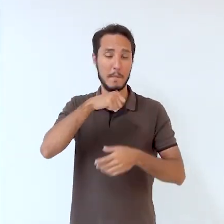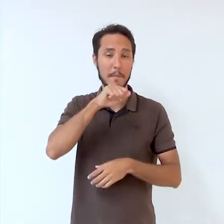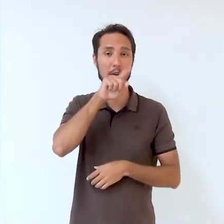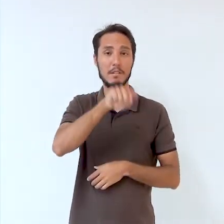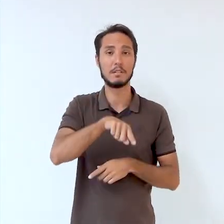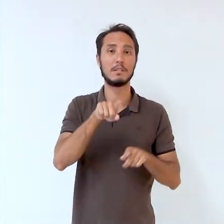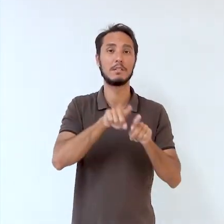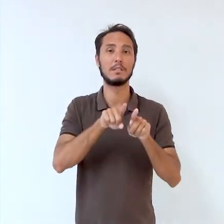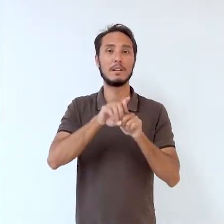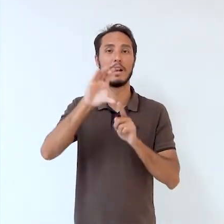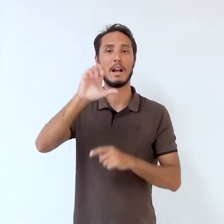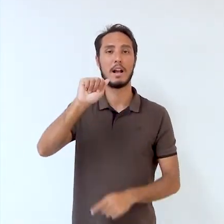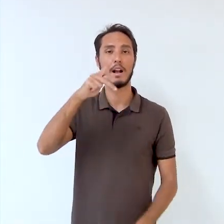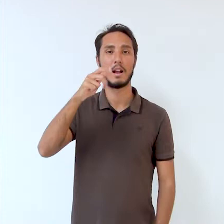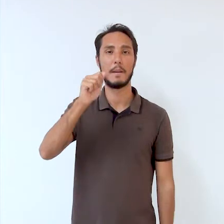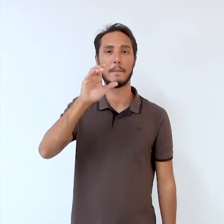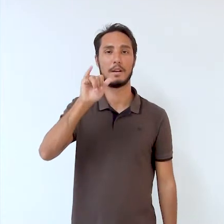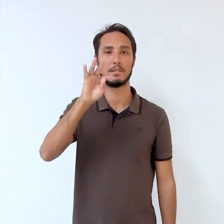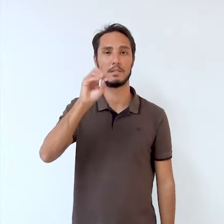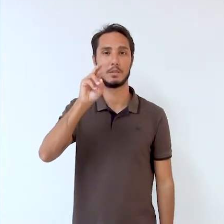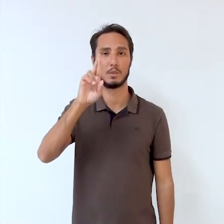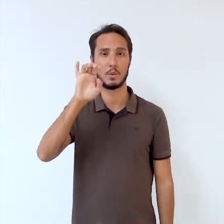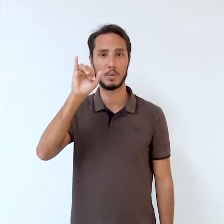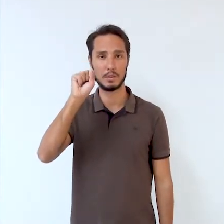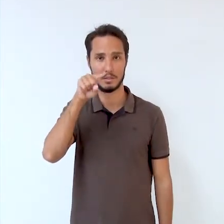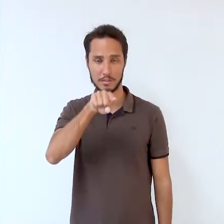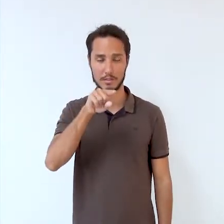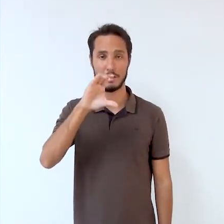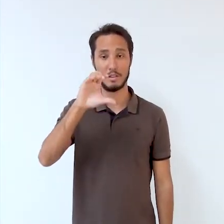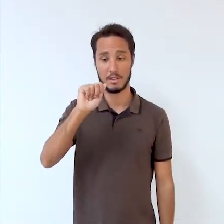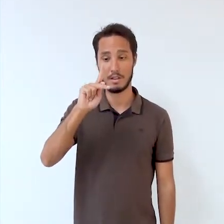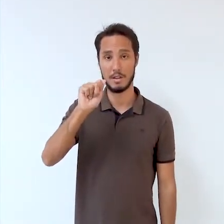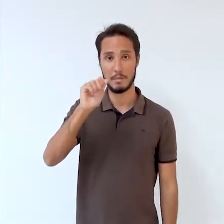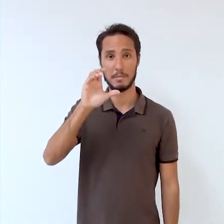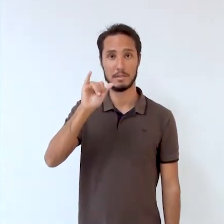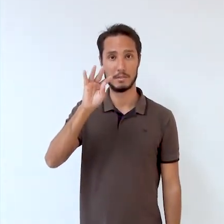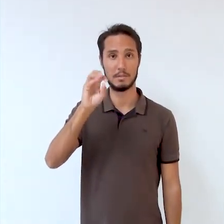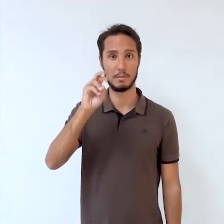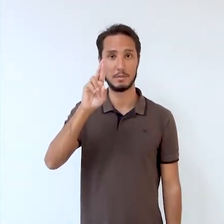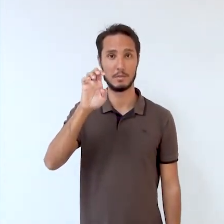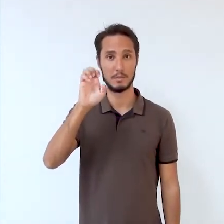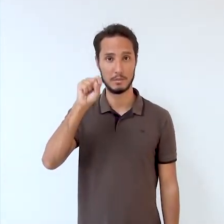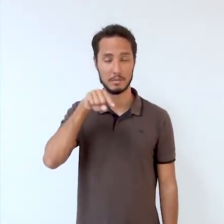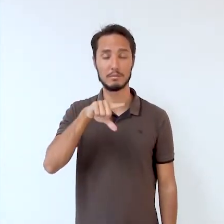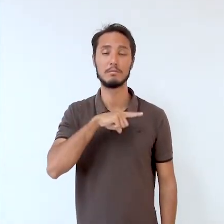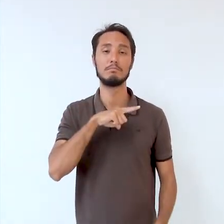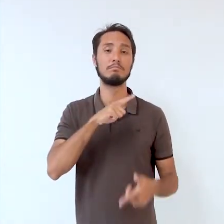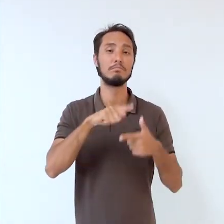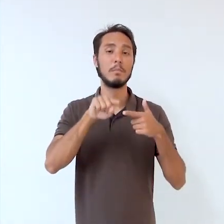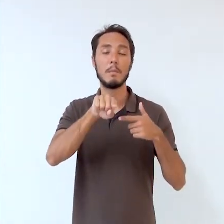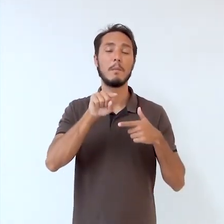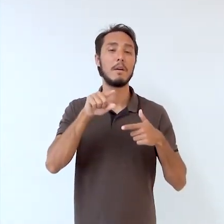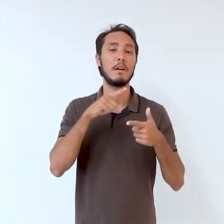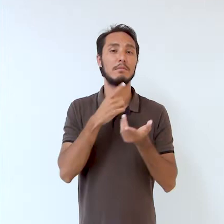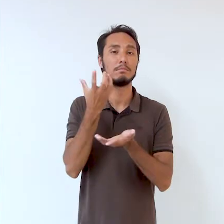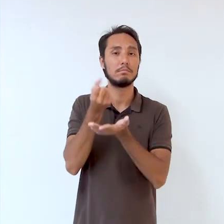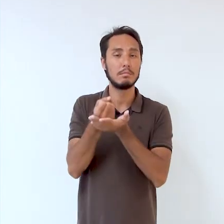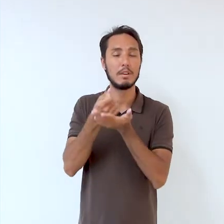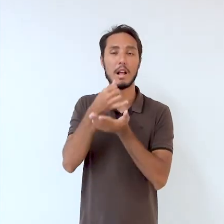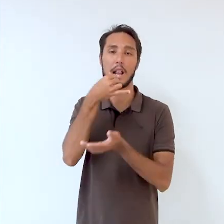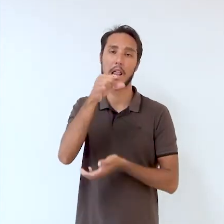nas placas-mãe são os capacitores. Os capacitores, eles possuem a funcionalidade